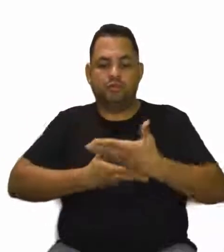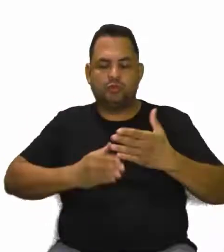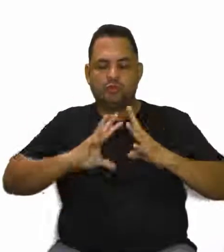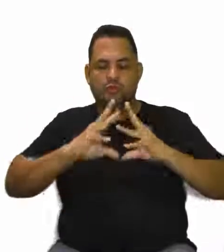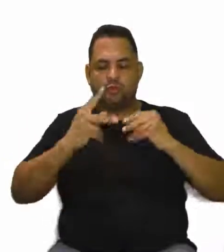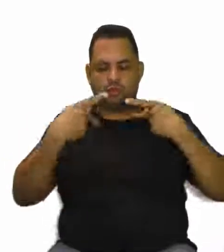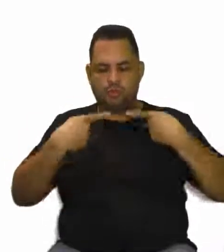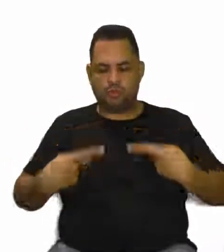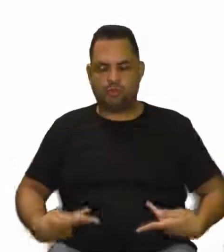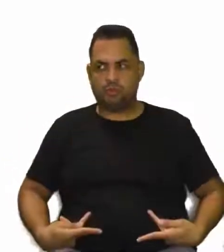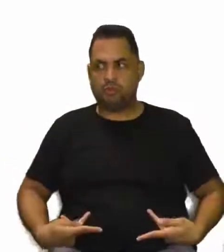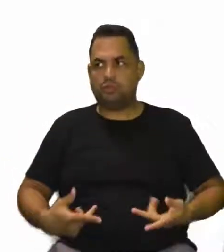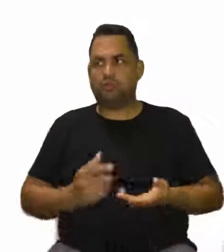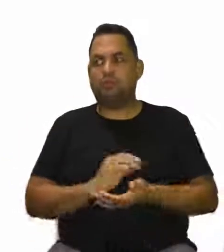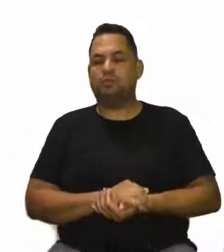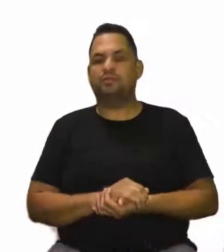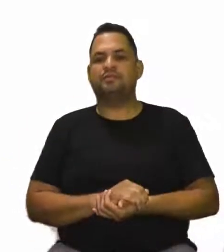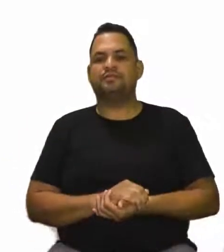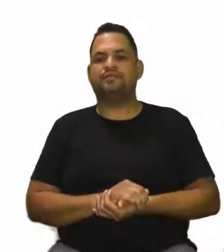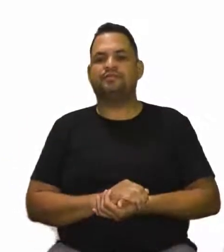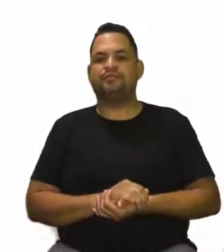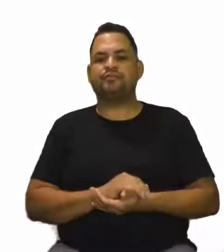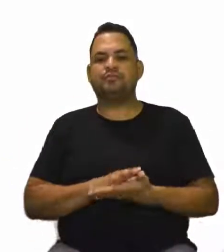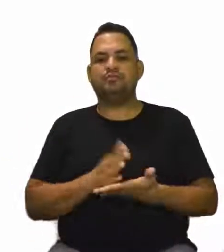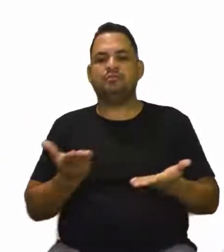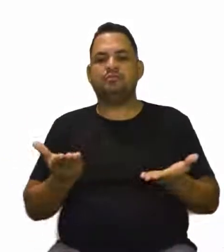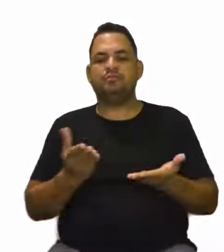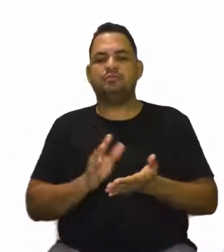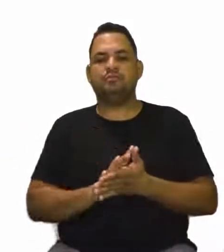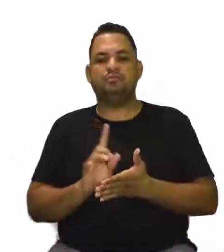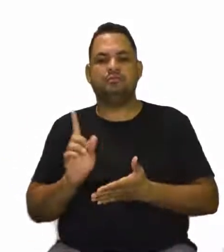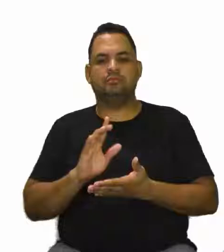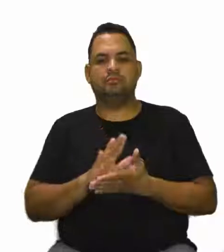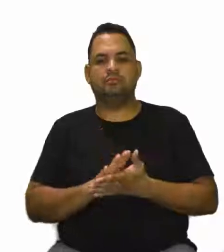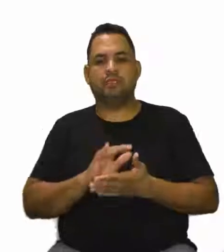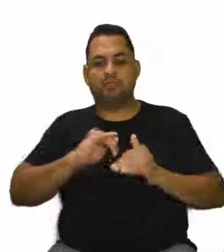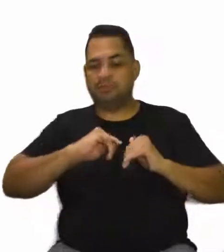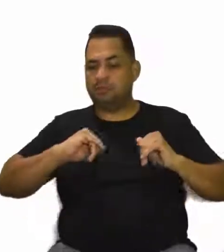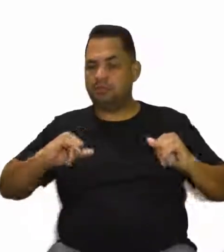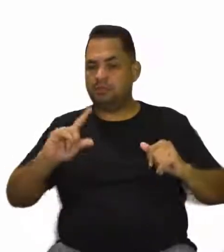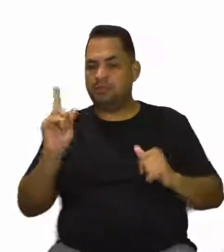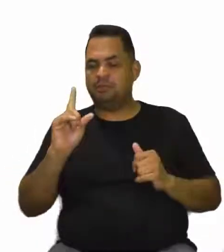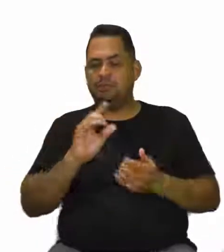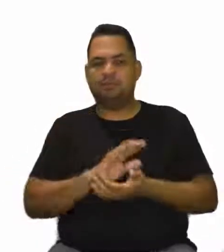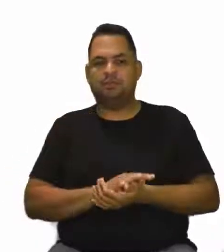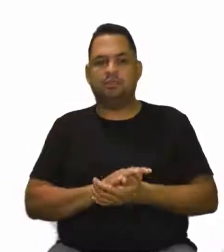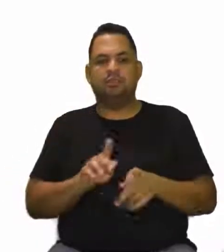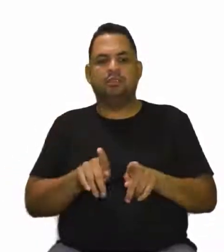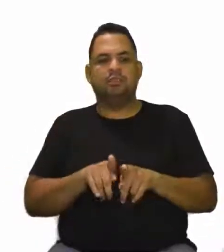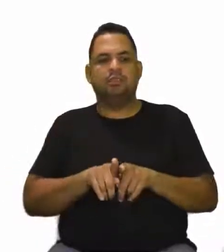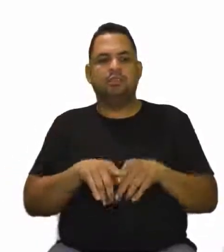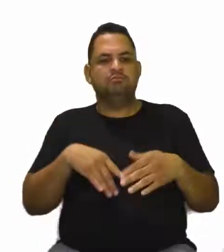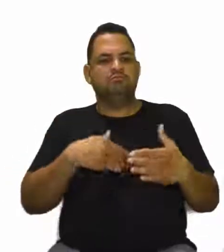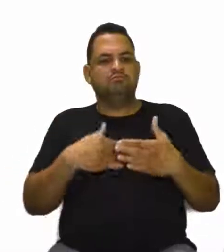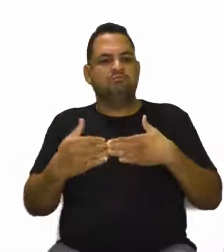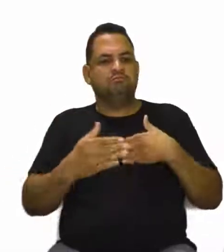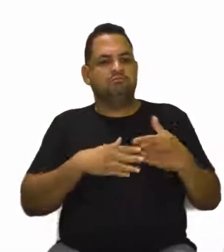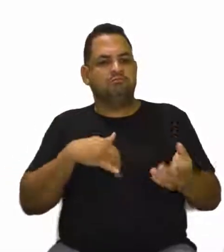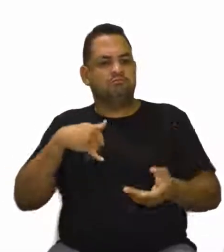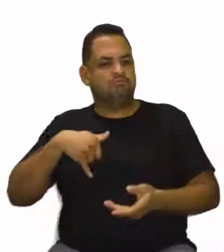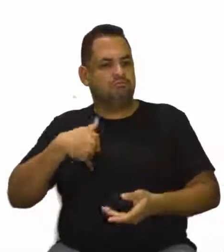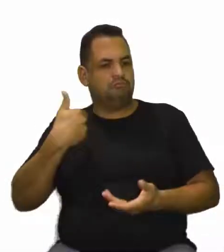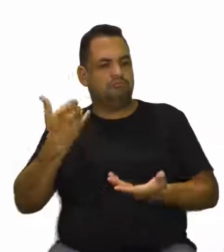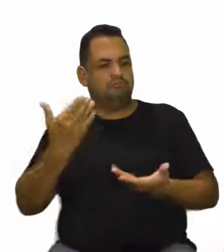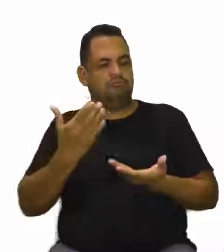ali e envolve várias partes ali, não partes isoladas. Ele também pode ser feito em qualquer